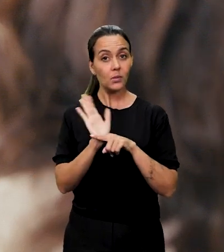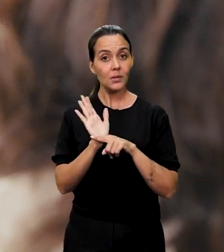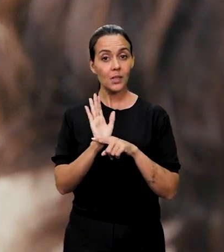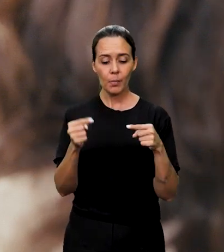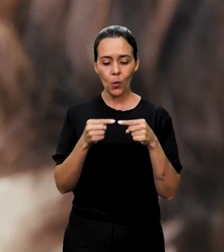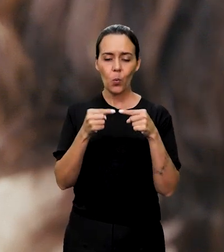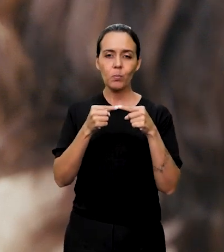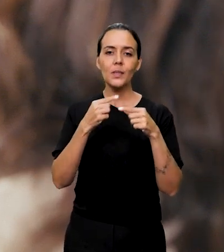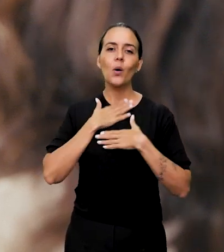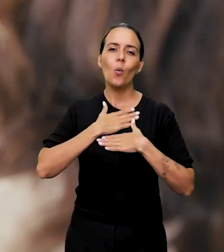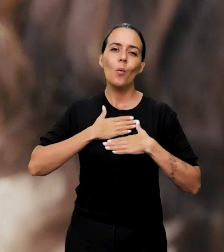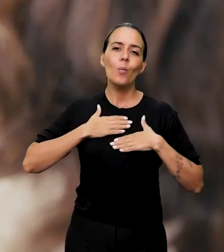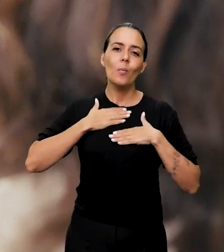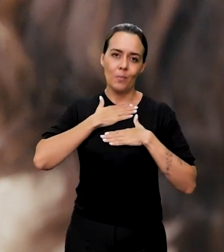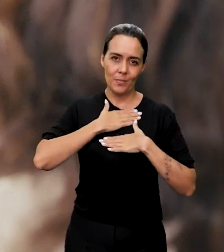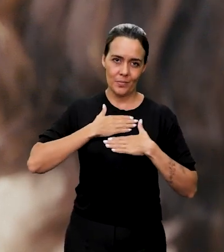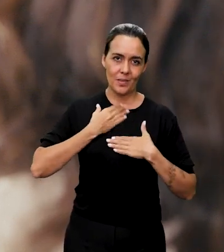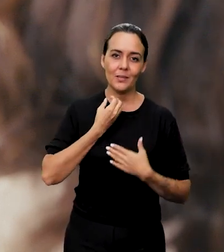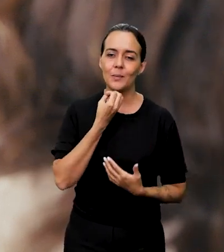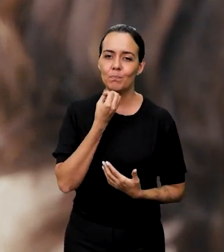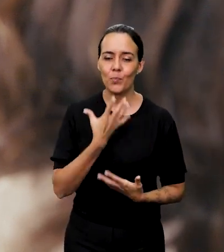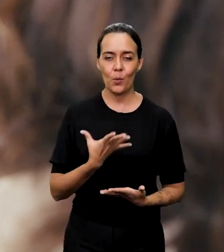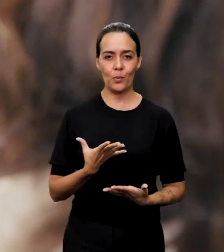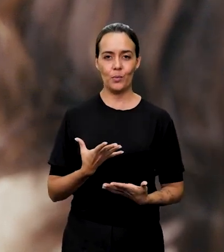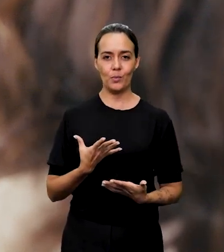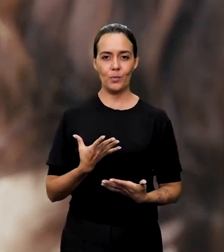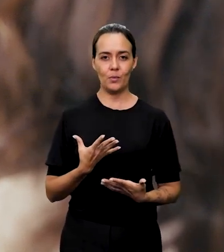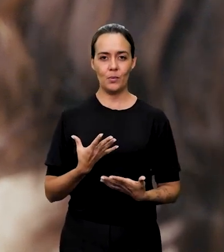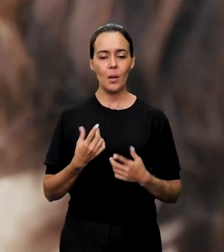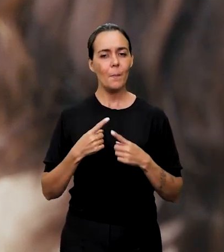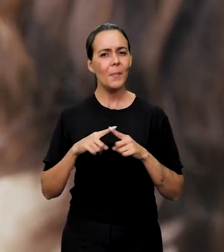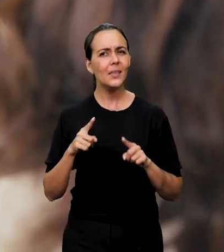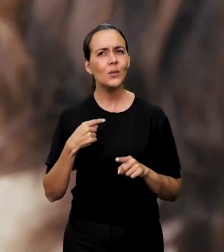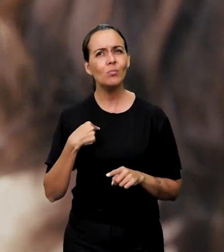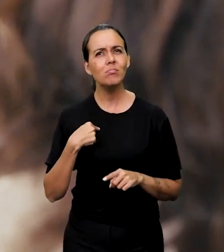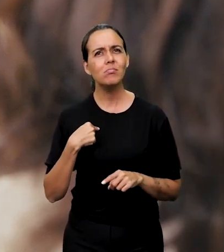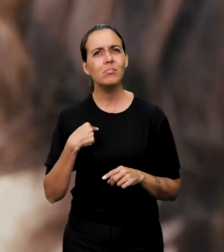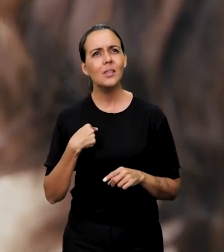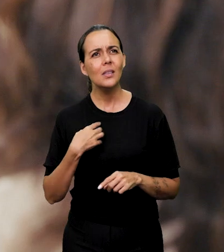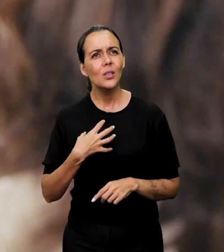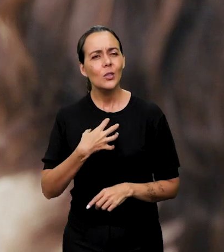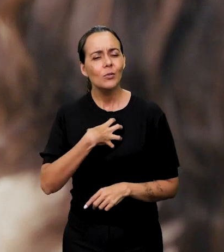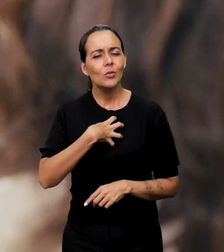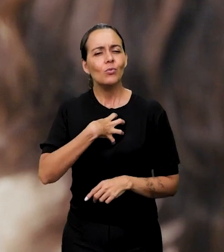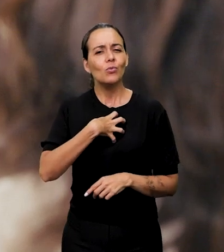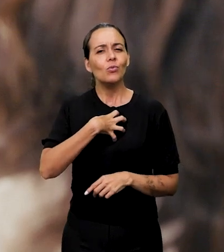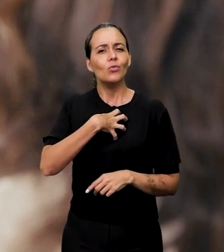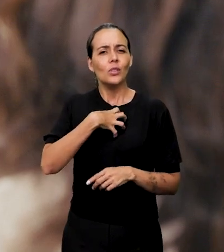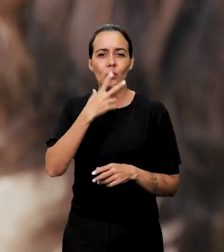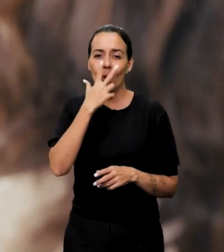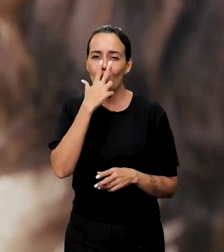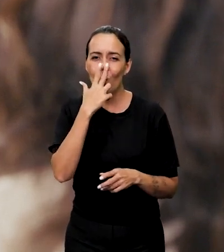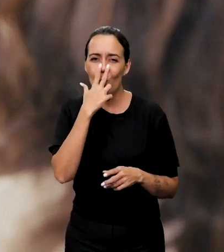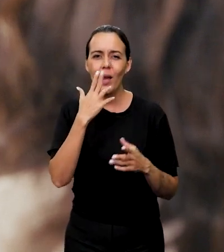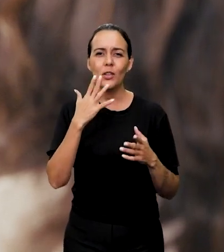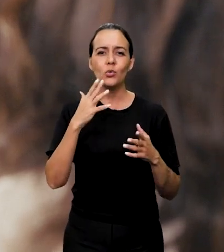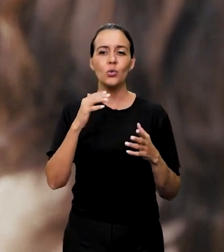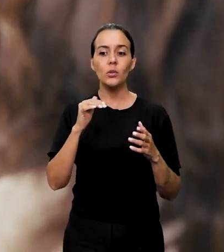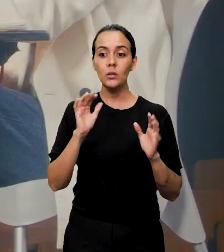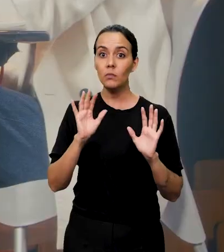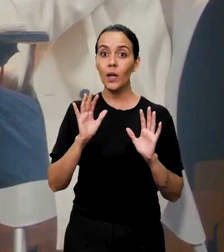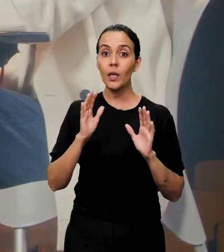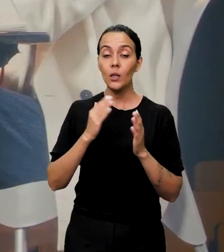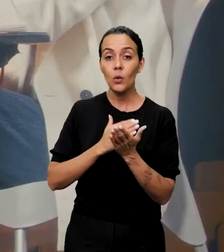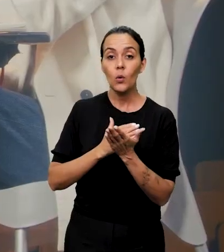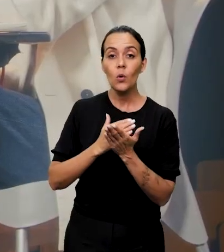daqui a pouco a gente vai começar a perceber uma tentativa de, não sei, retorno, sabe, de um certo hedonismo, de uma